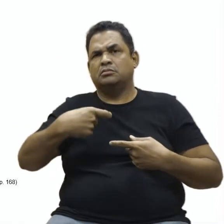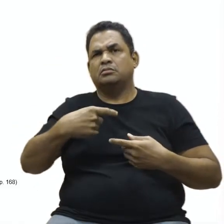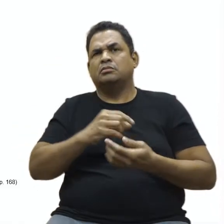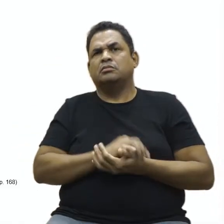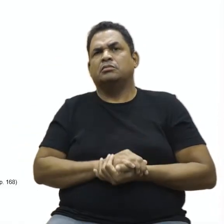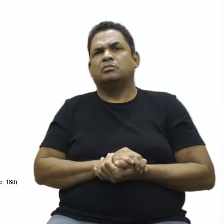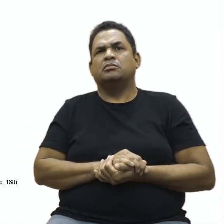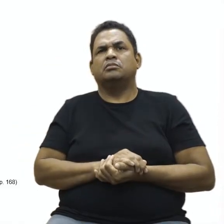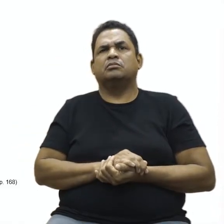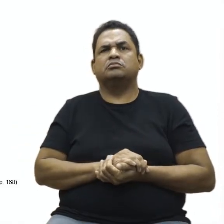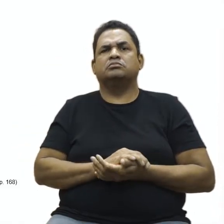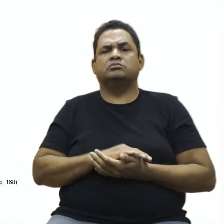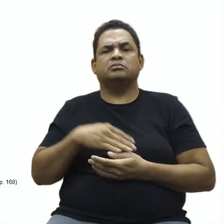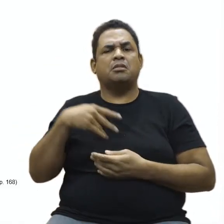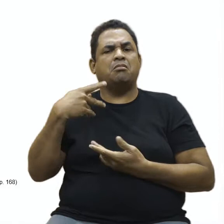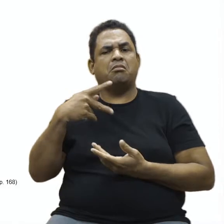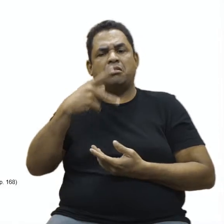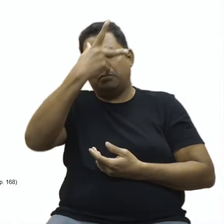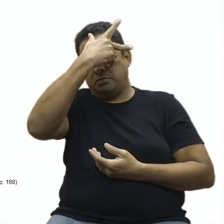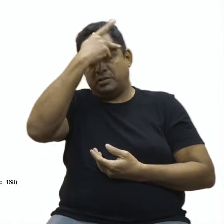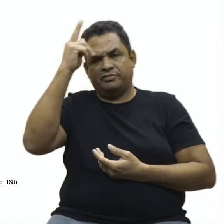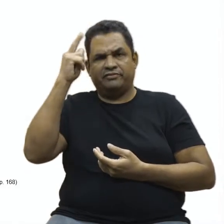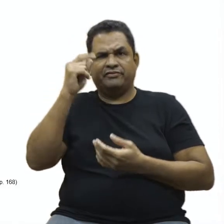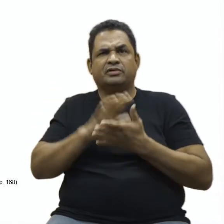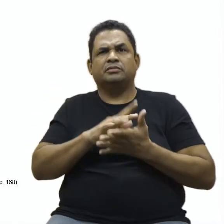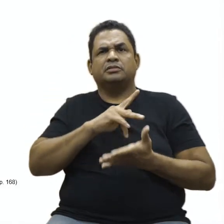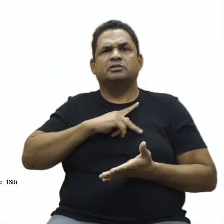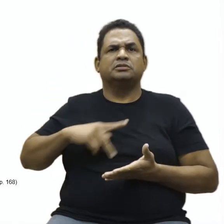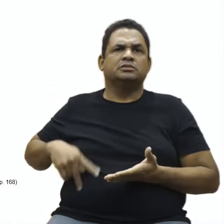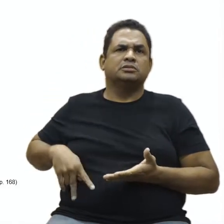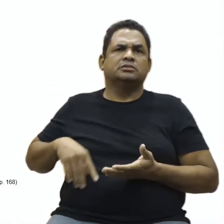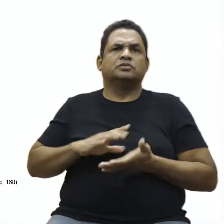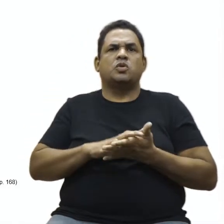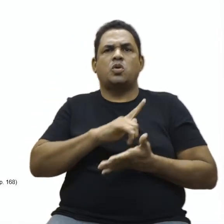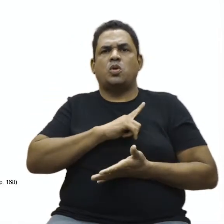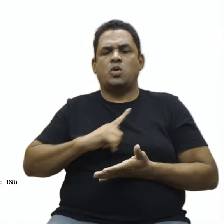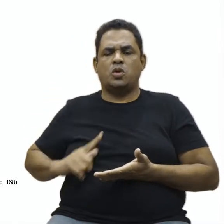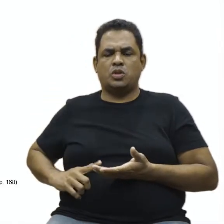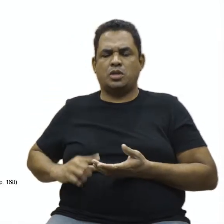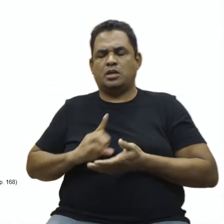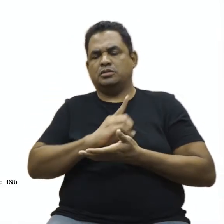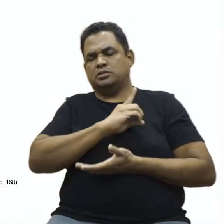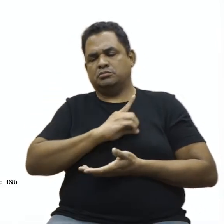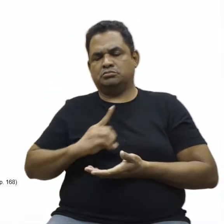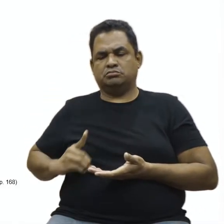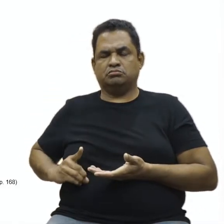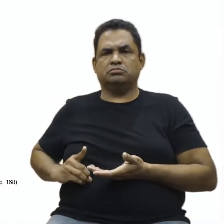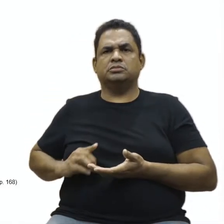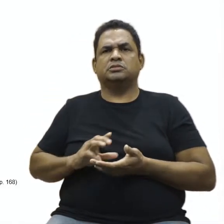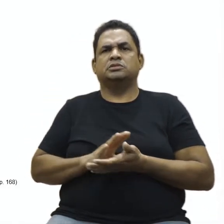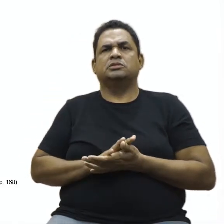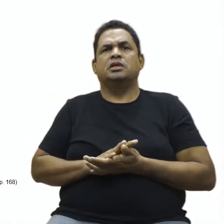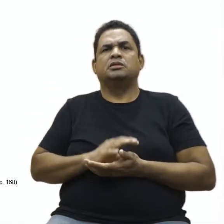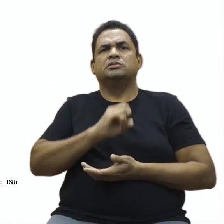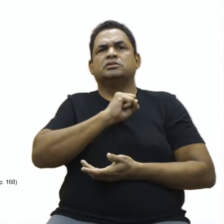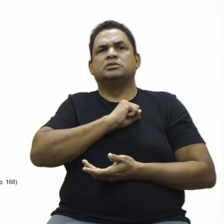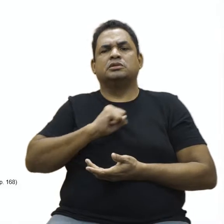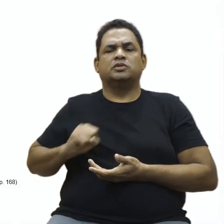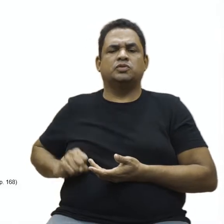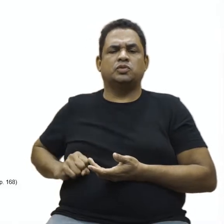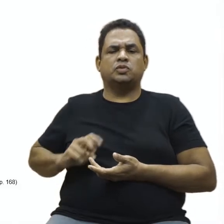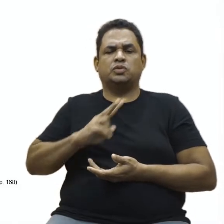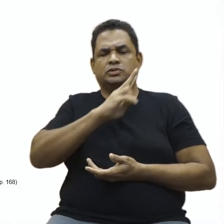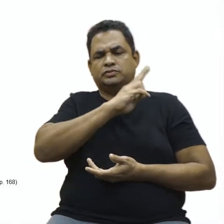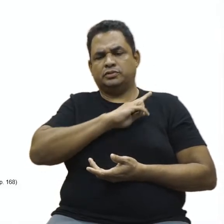Os prefeitos, presidente, governadores, deputados, senadores, vereadores, toda essa galera aí do meio